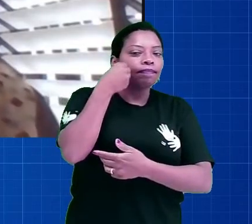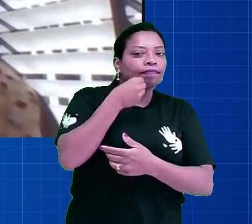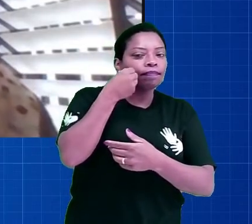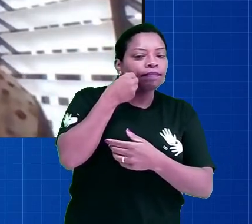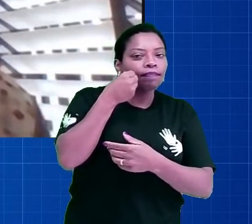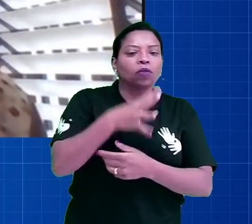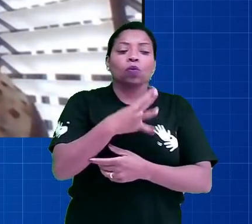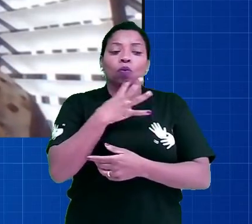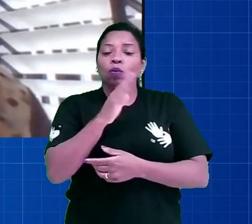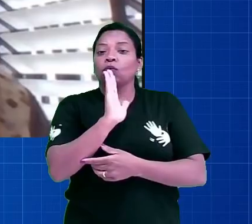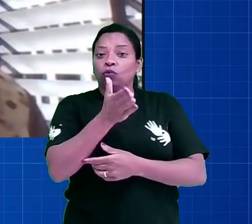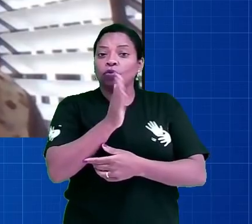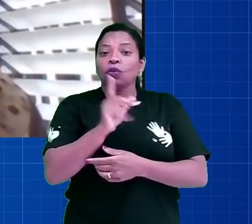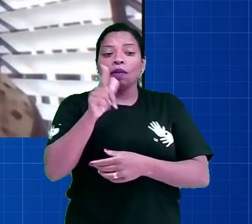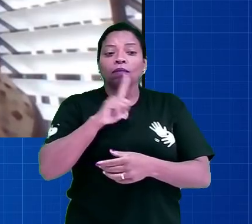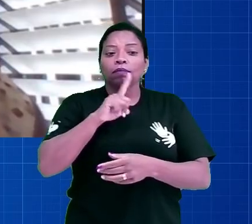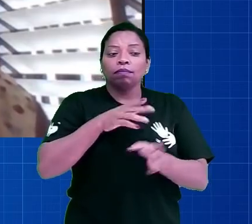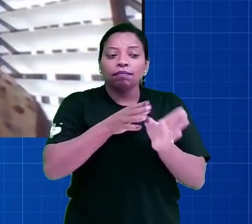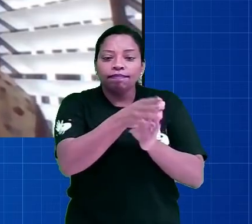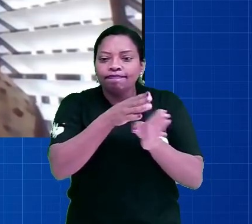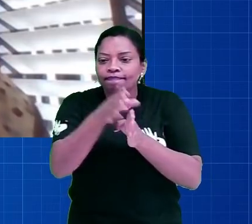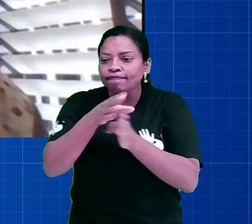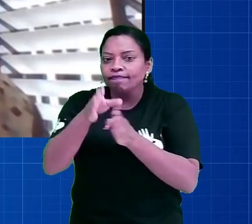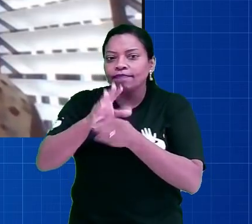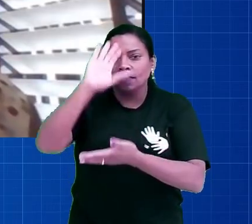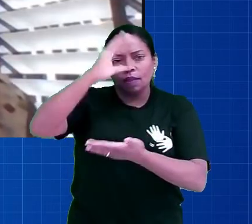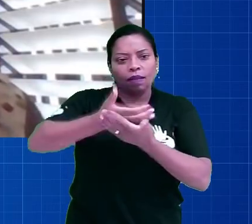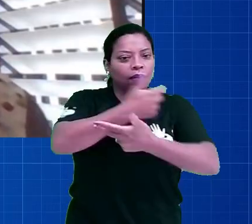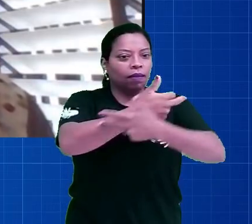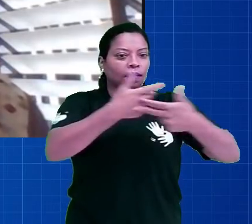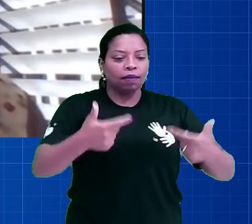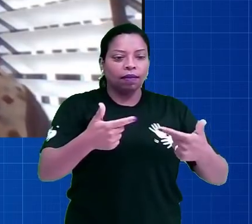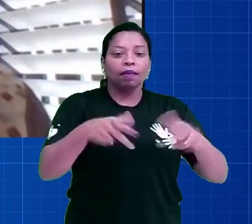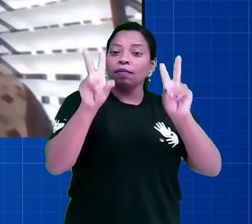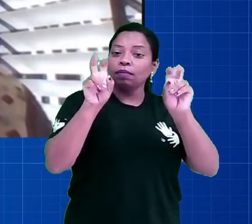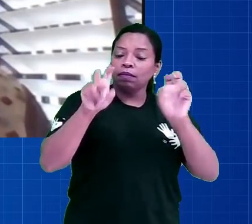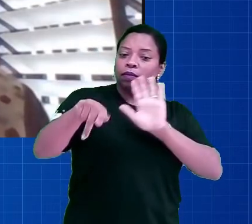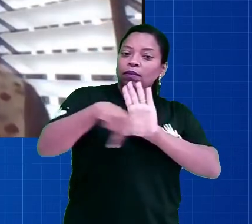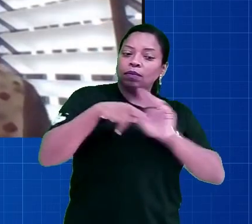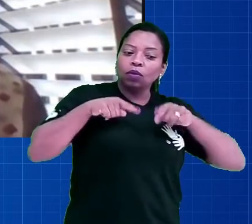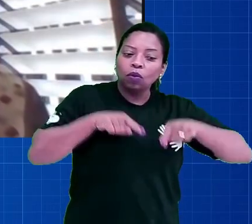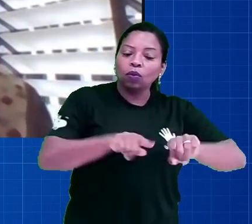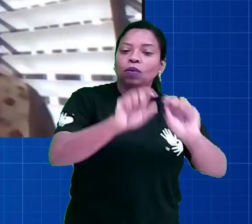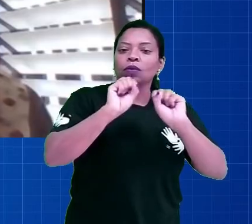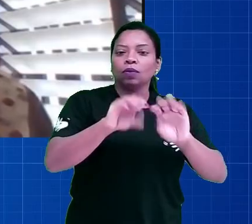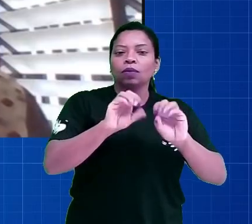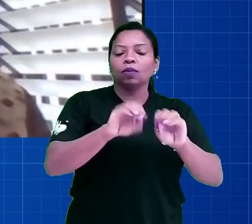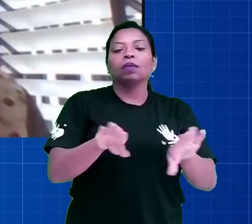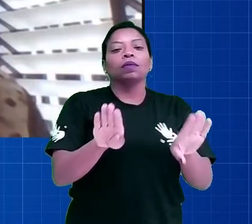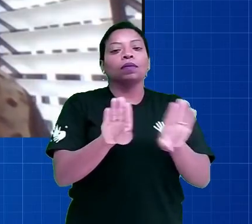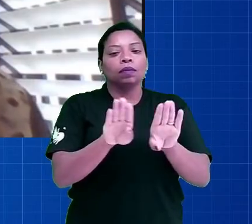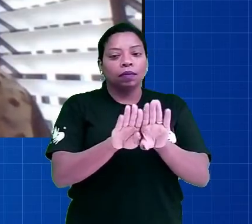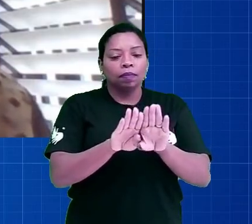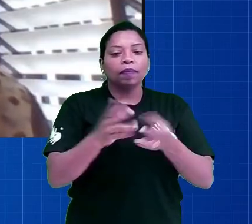tem inúmeros municípios e orientandas, né, que defenderam dissertações, teses nessa